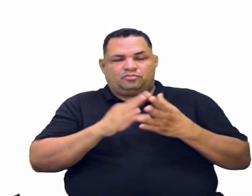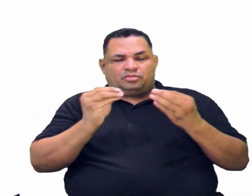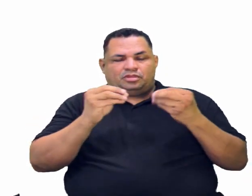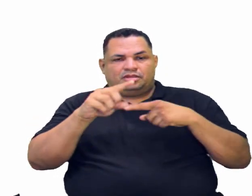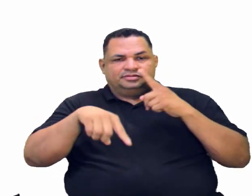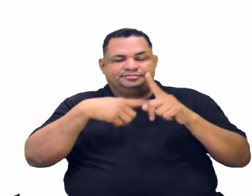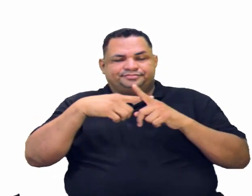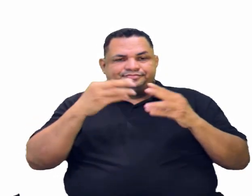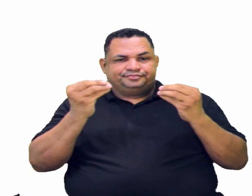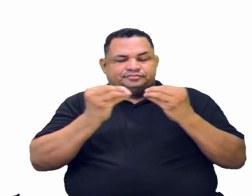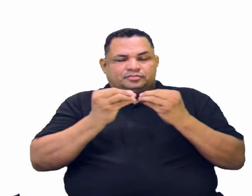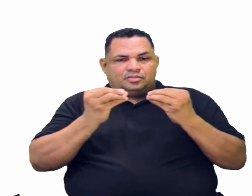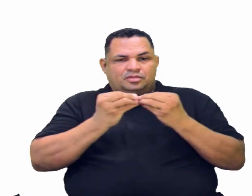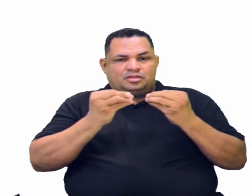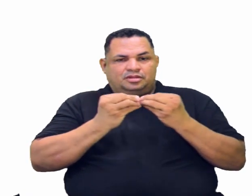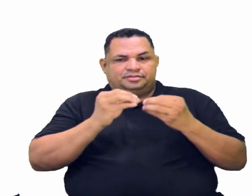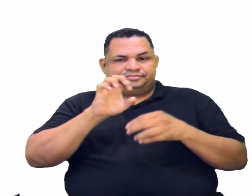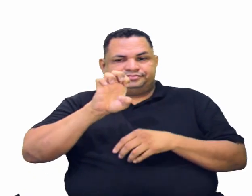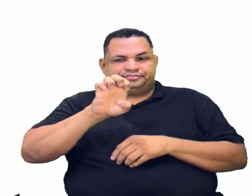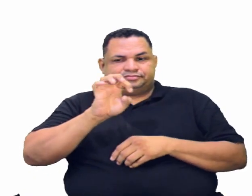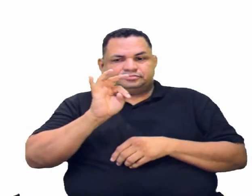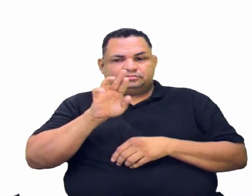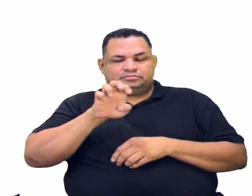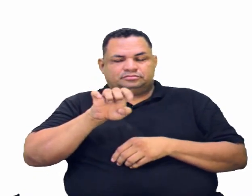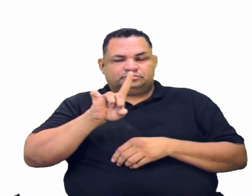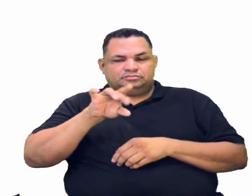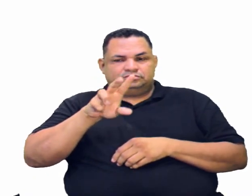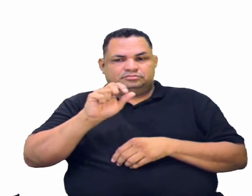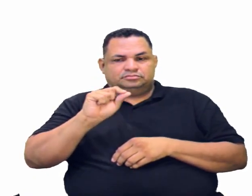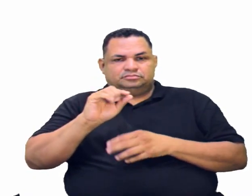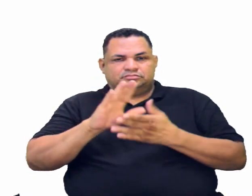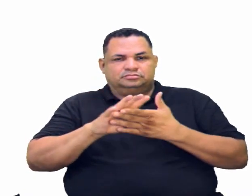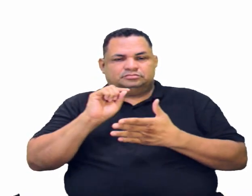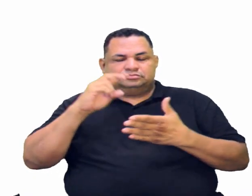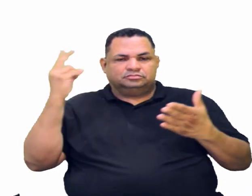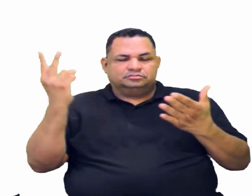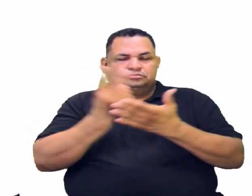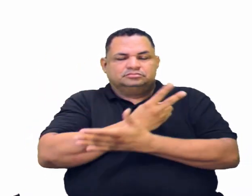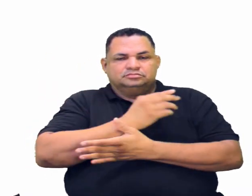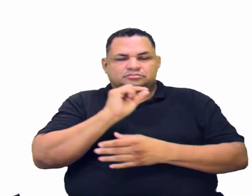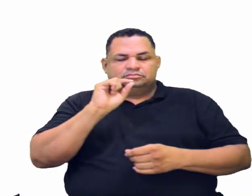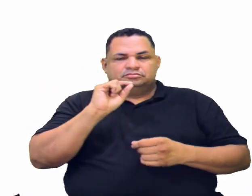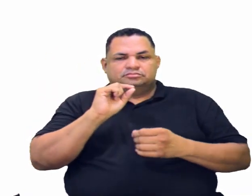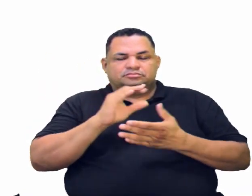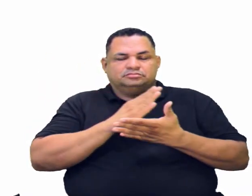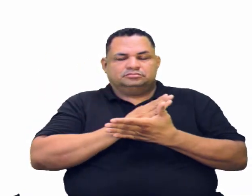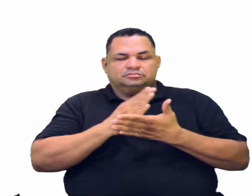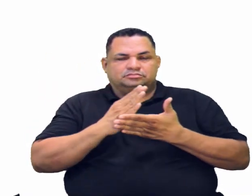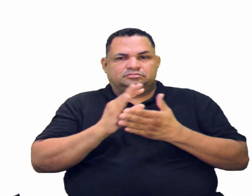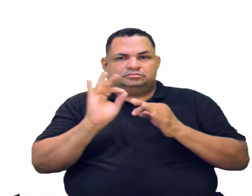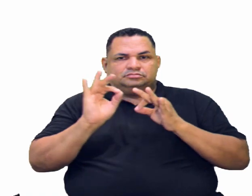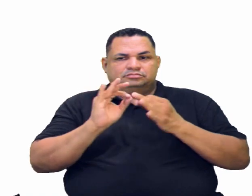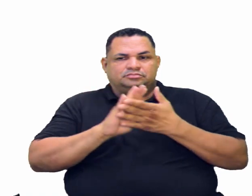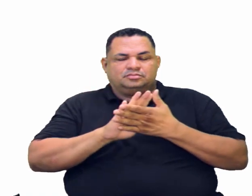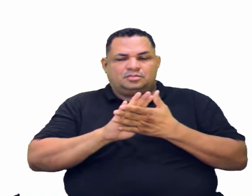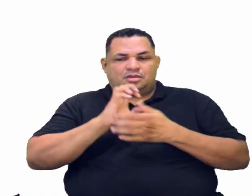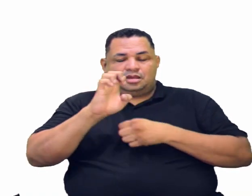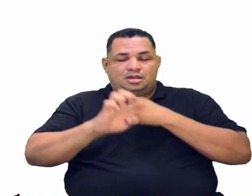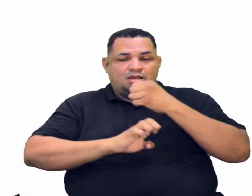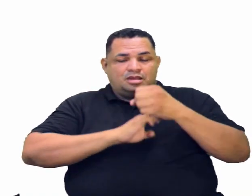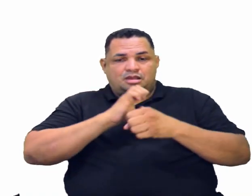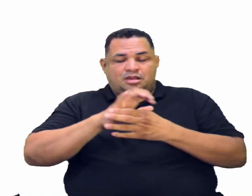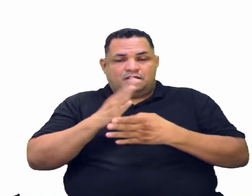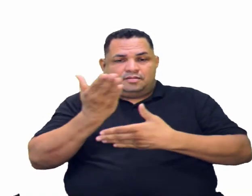esse composto aqui, etanol. O que vai acontecer? O oxigênio, como ele é eletronegativo, ele